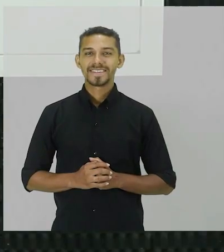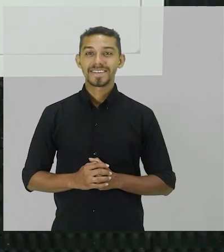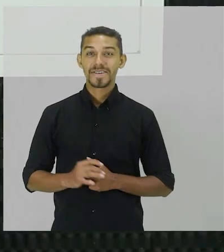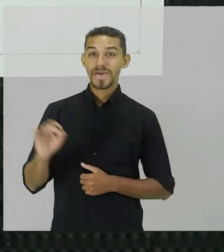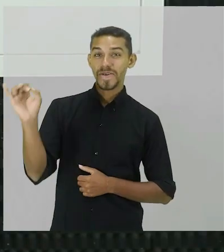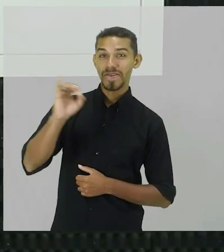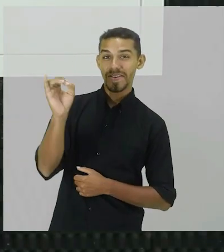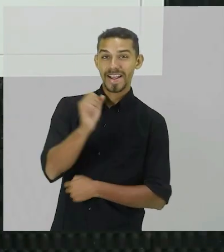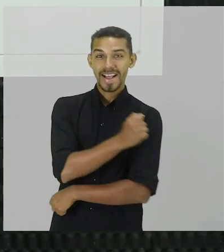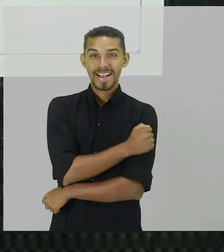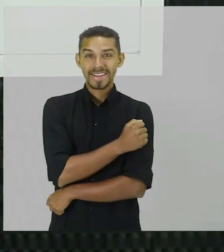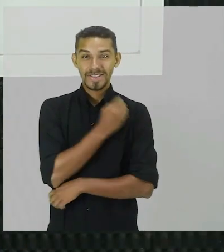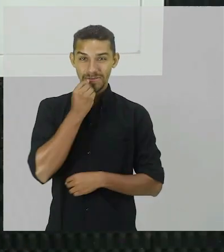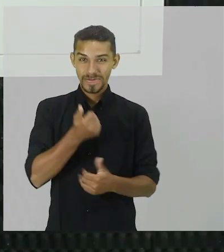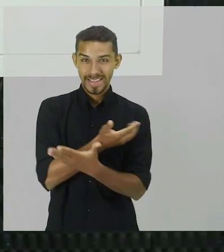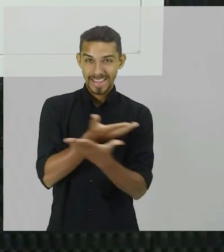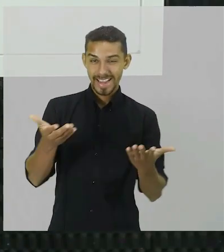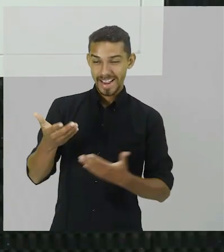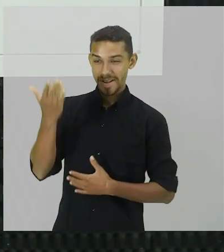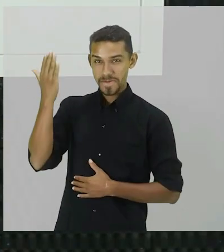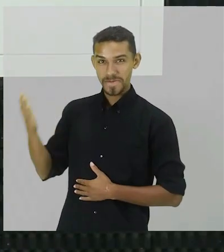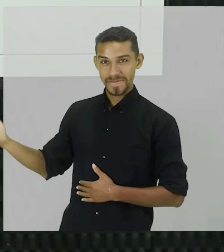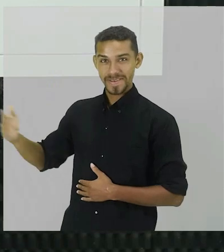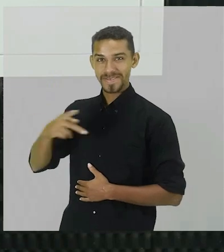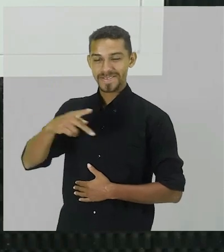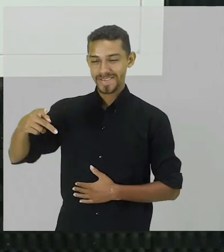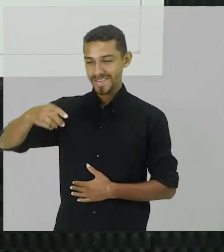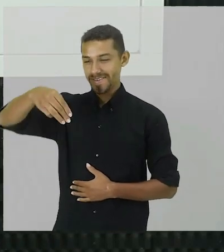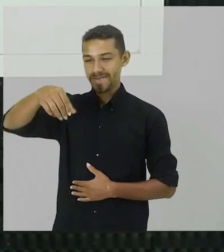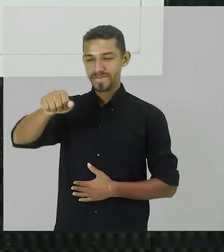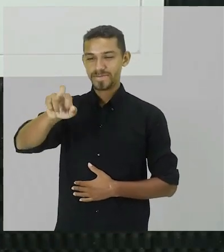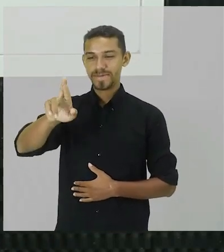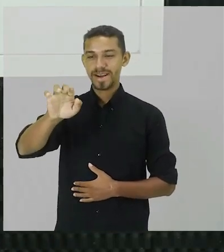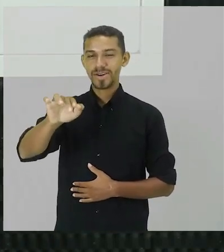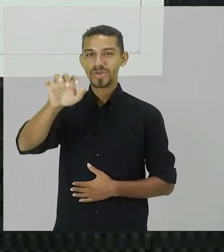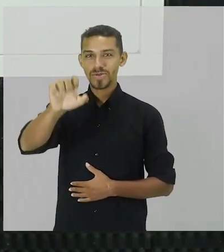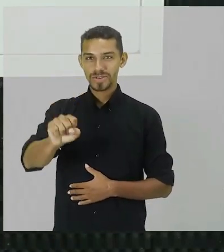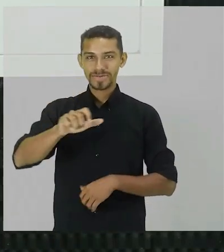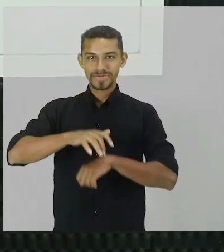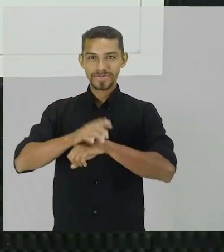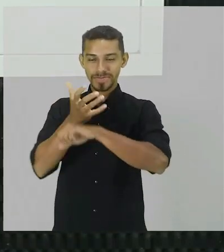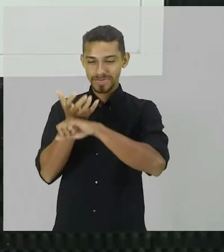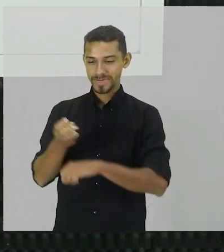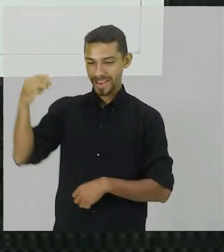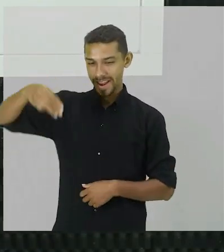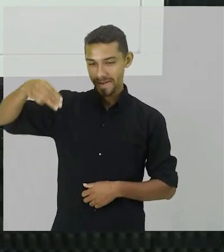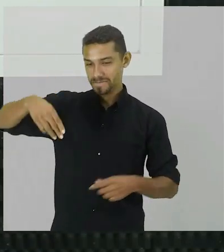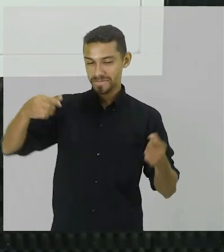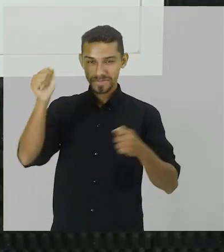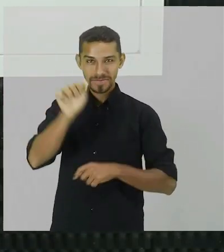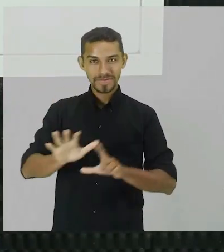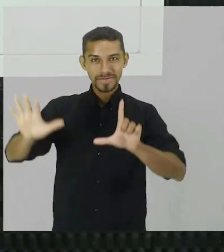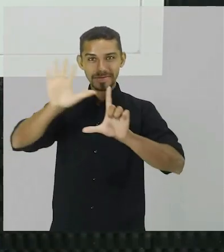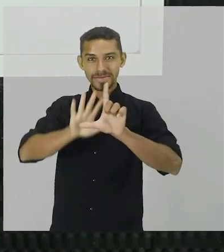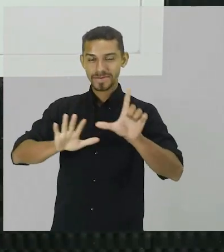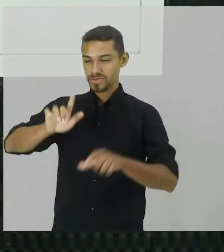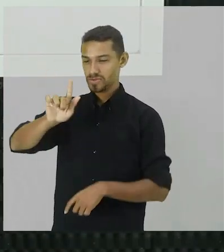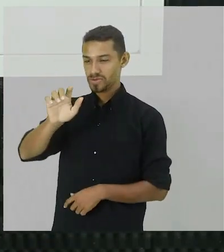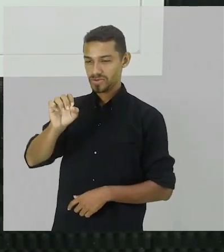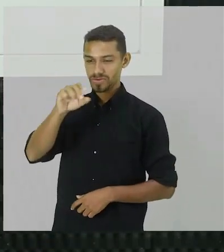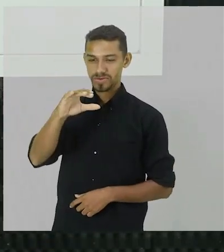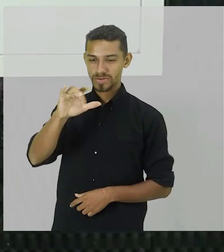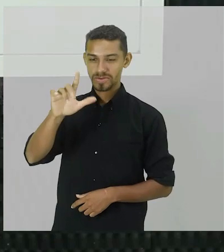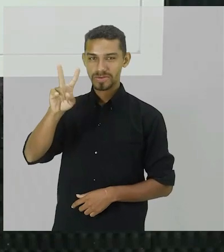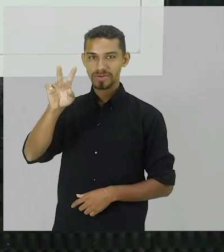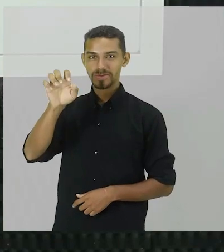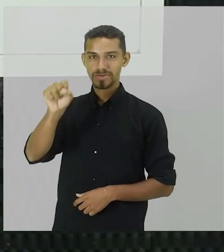Olá pessoal, aqui é o professor Maroni Beckman, professor de matemática da plataforma Gonçalves Dias, dando continuidade aqui à nossa mega